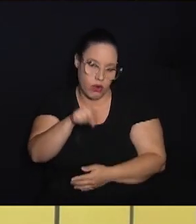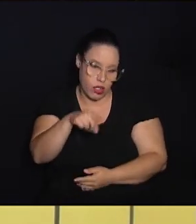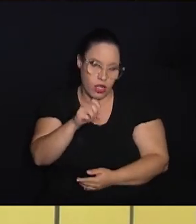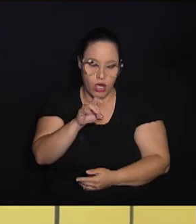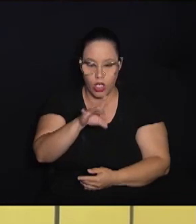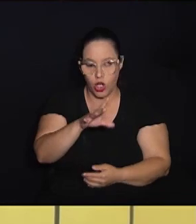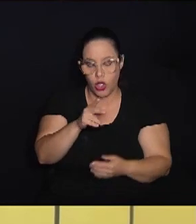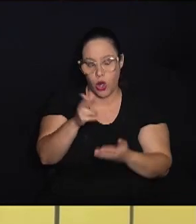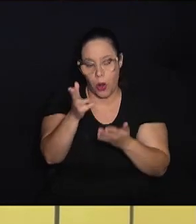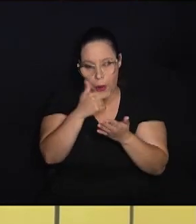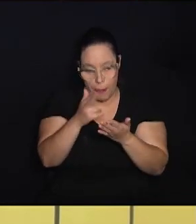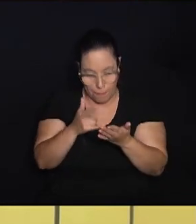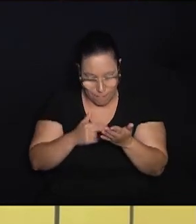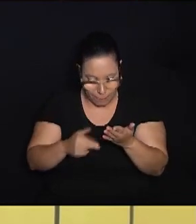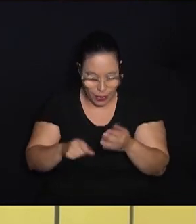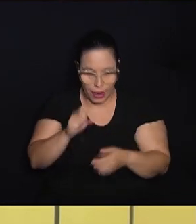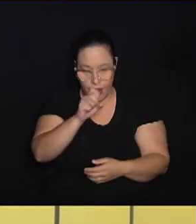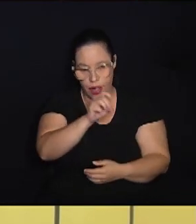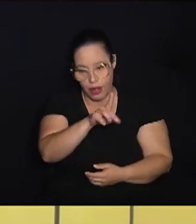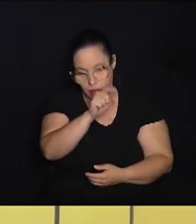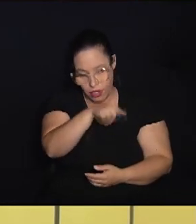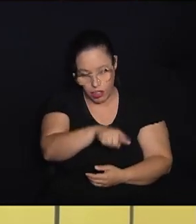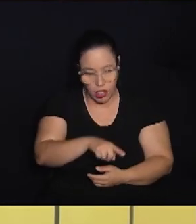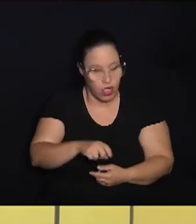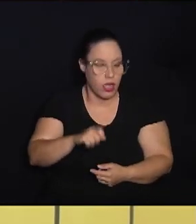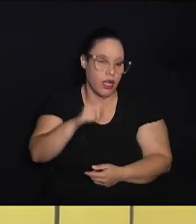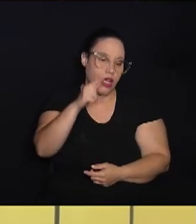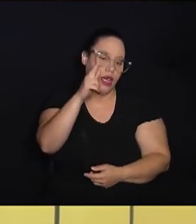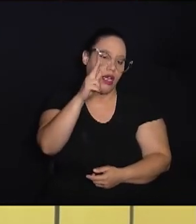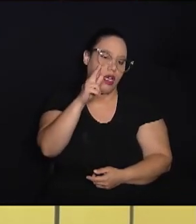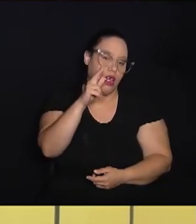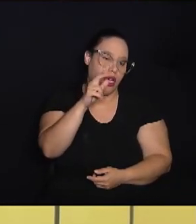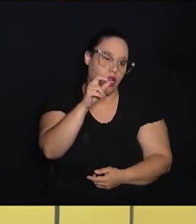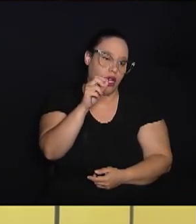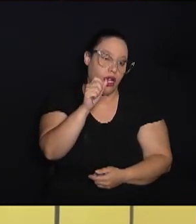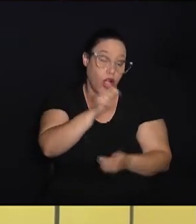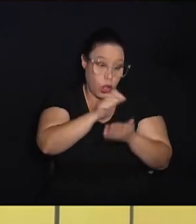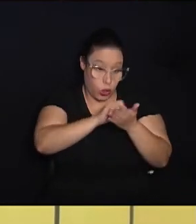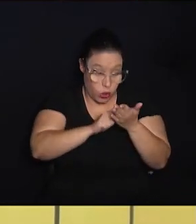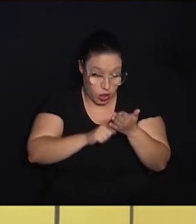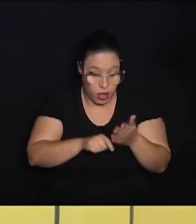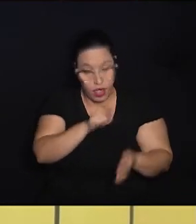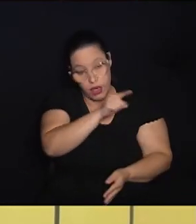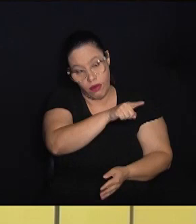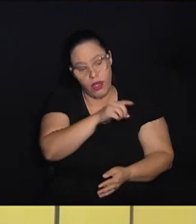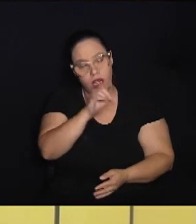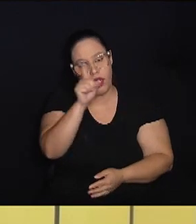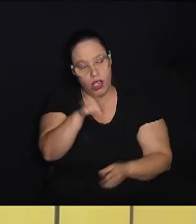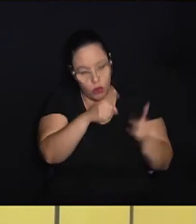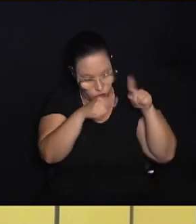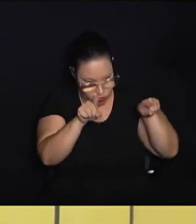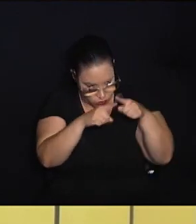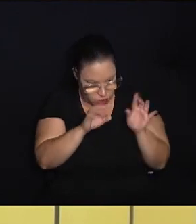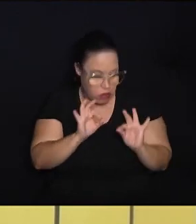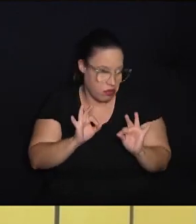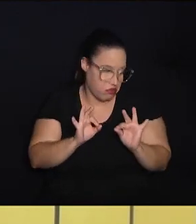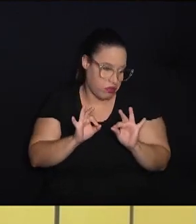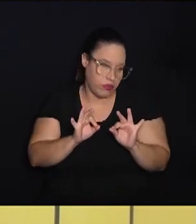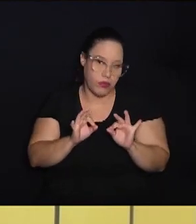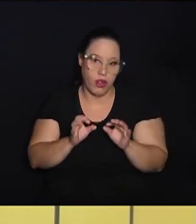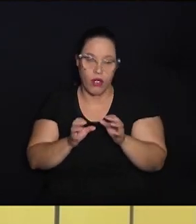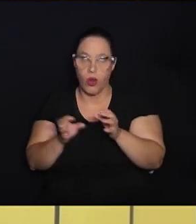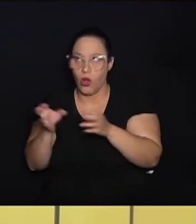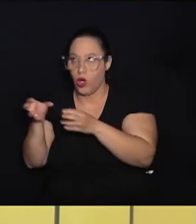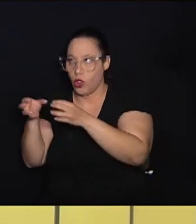pinta E fora que o desenhar bem porque realmente é é é é a junção do desenho com com o texto